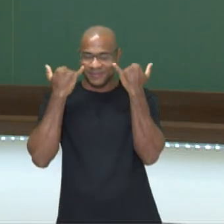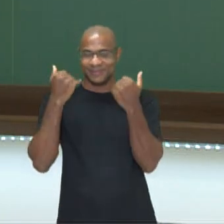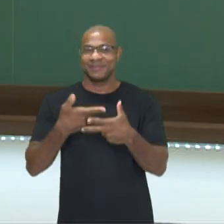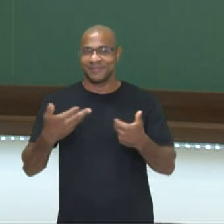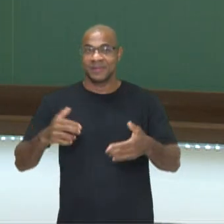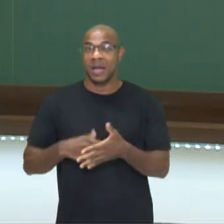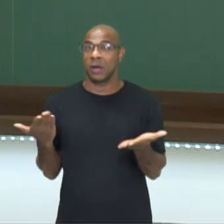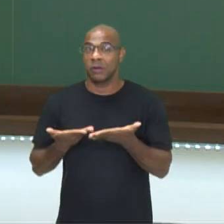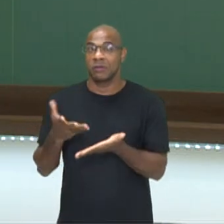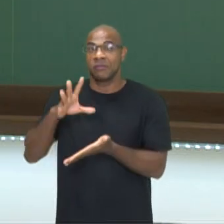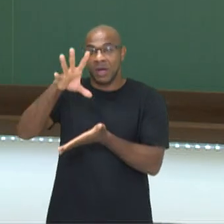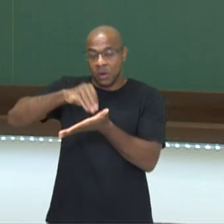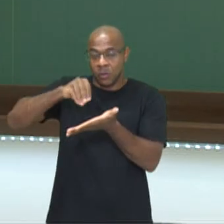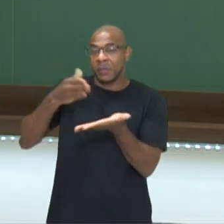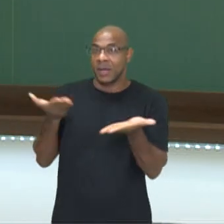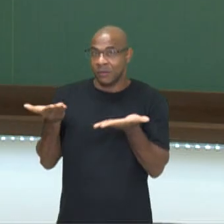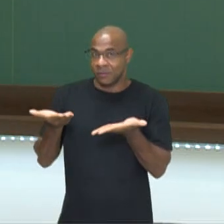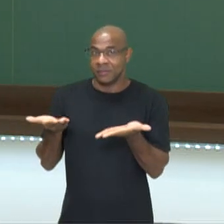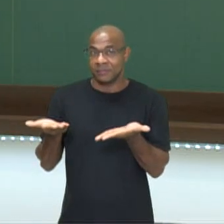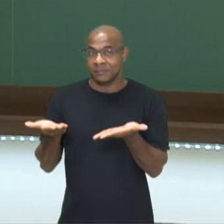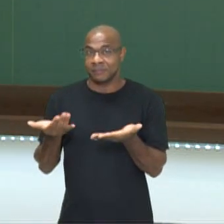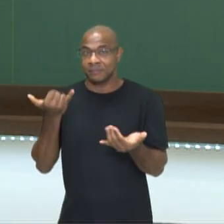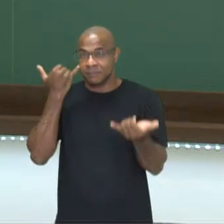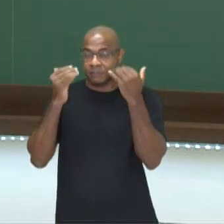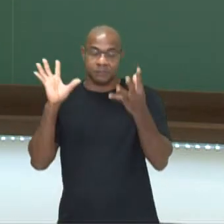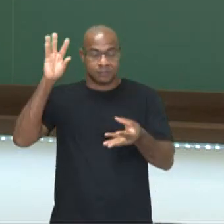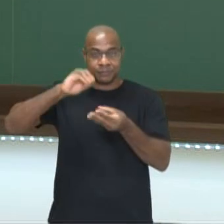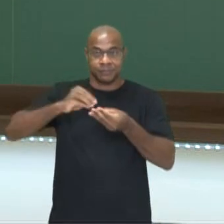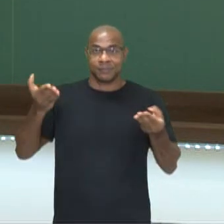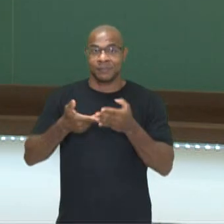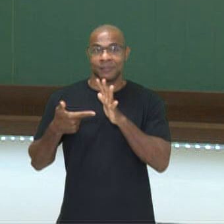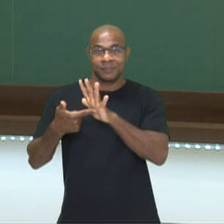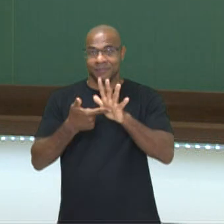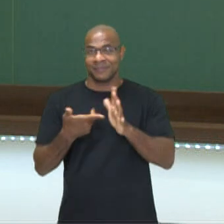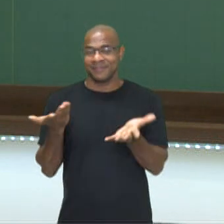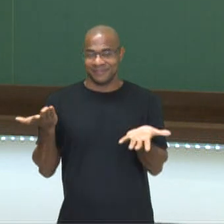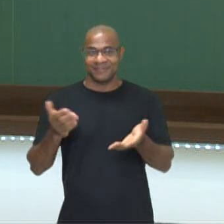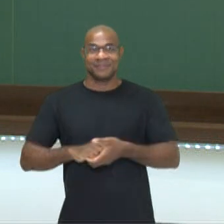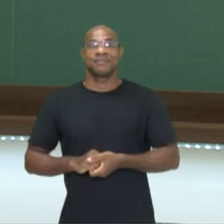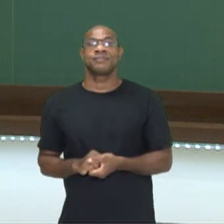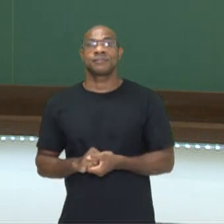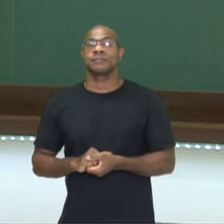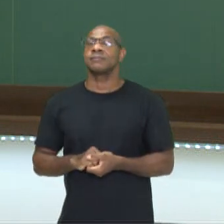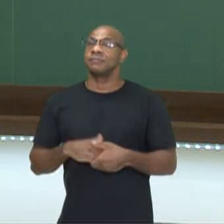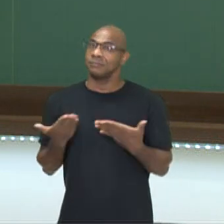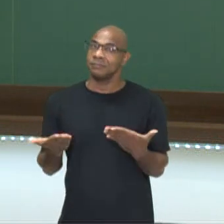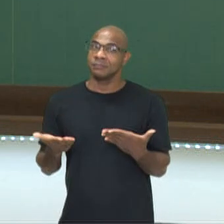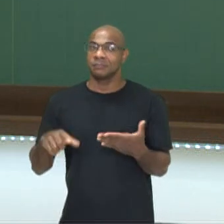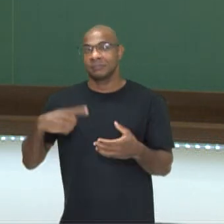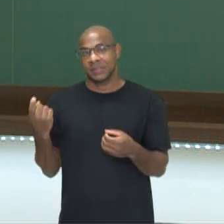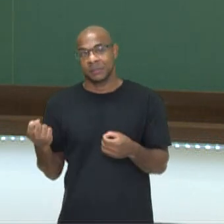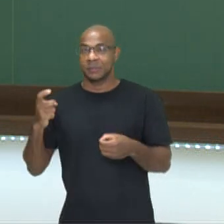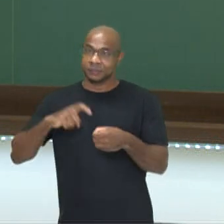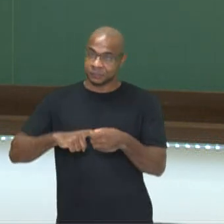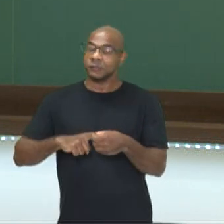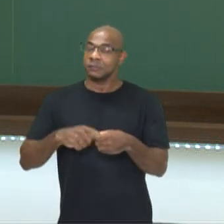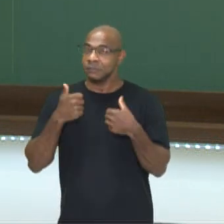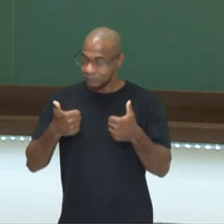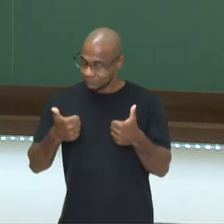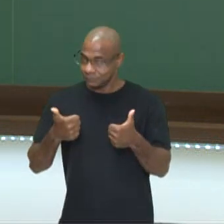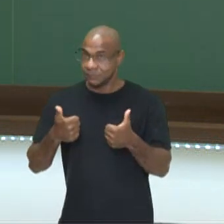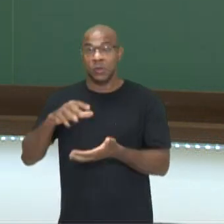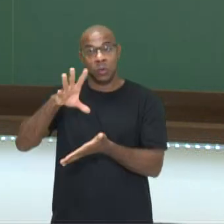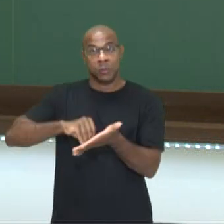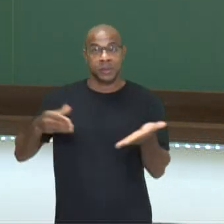Então agora você vai completar o seu caderno com essas conclusões que nós tomamos. Essa primeira parte e essa segunda parte.